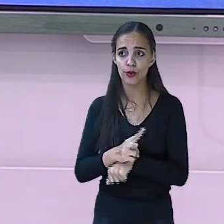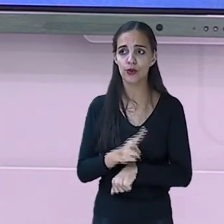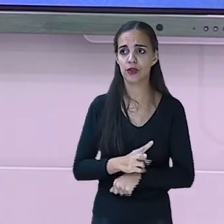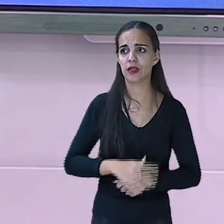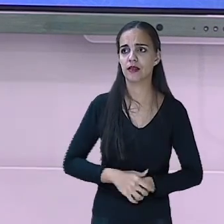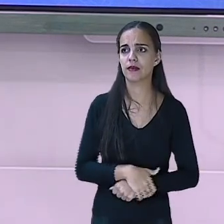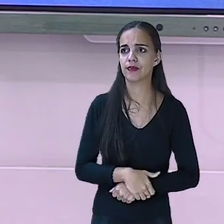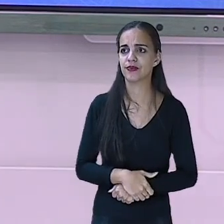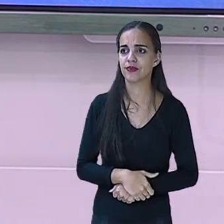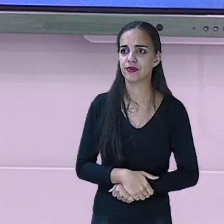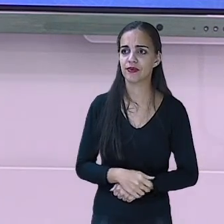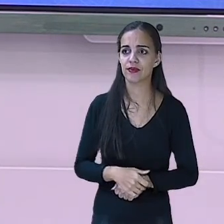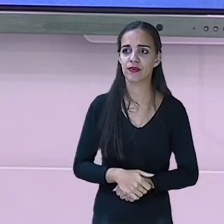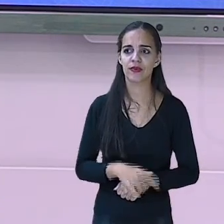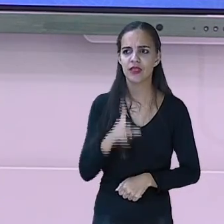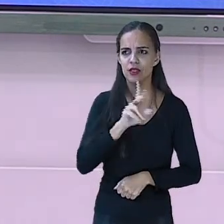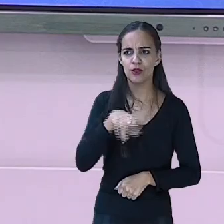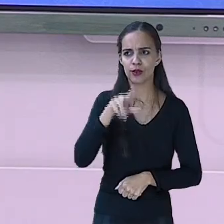sem esquecer da